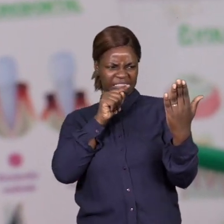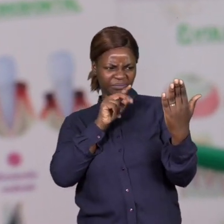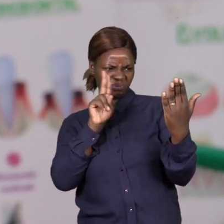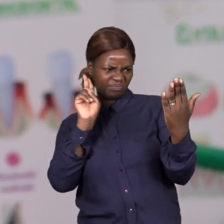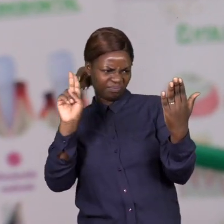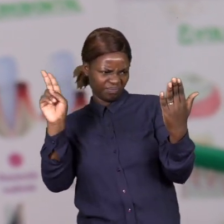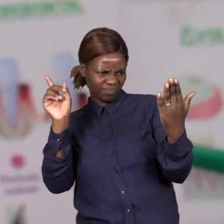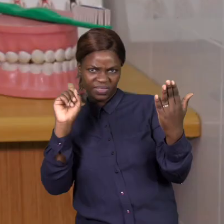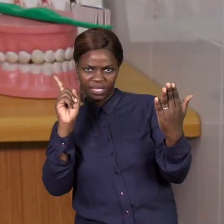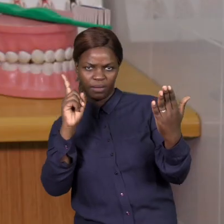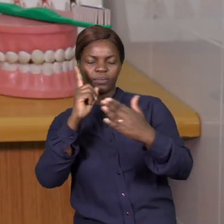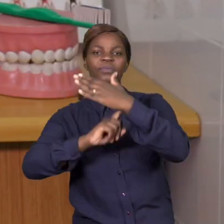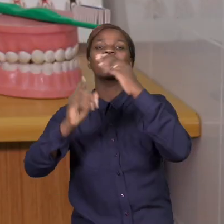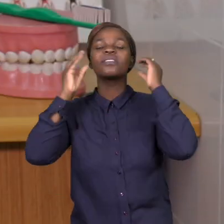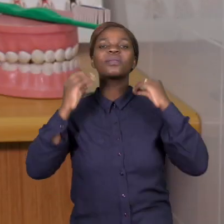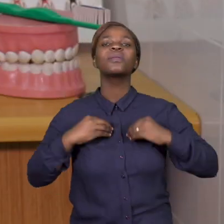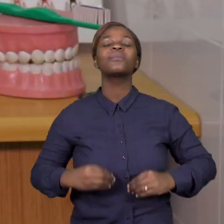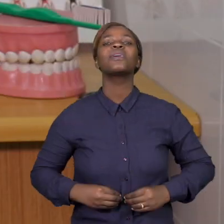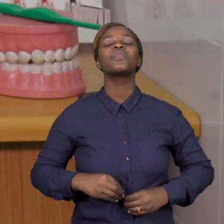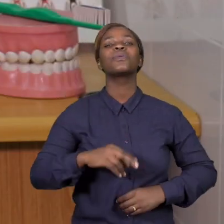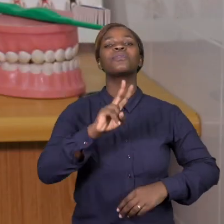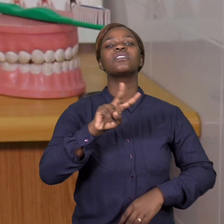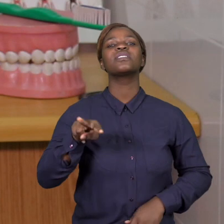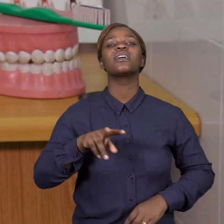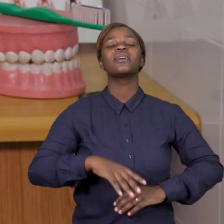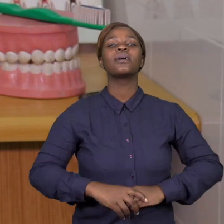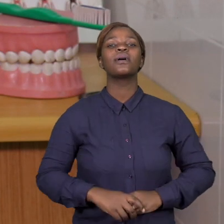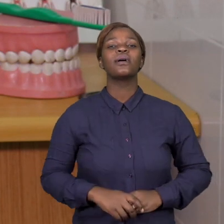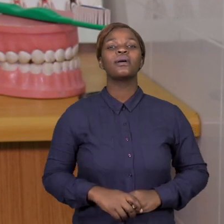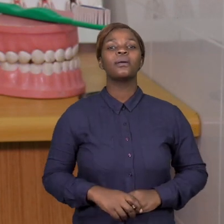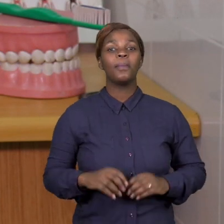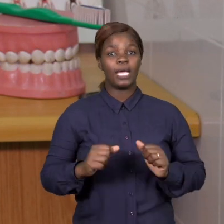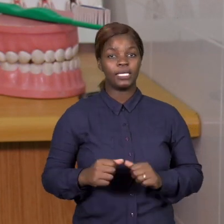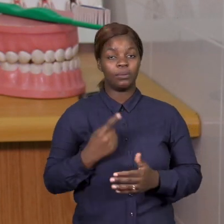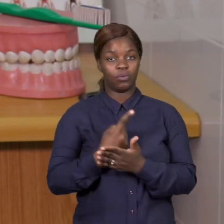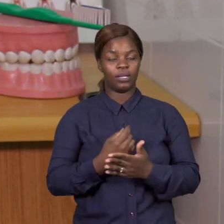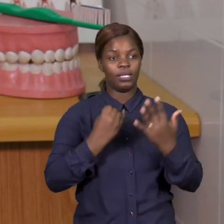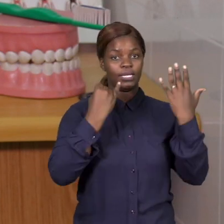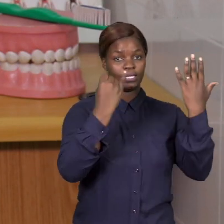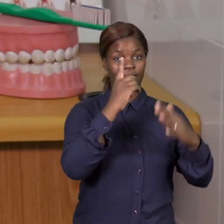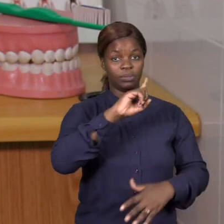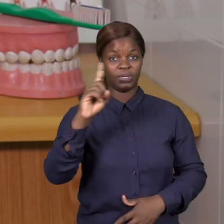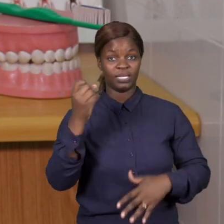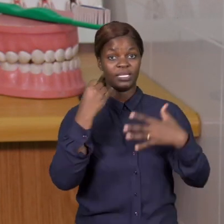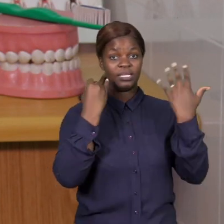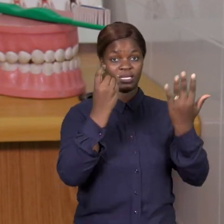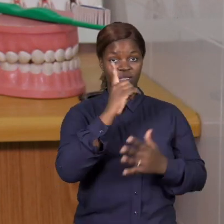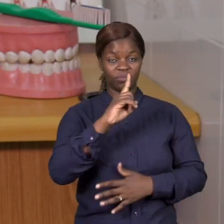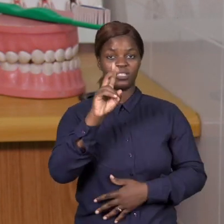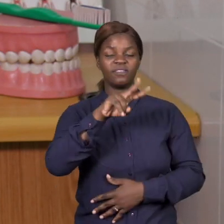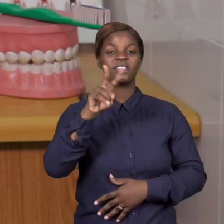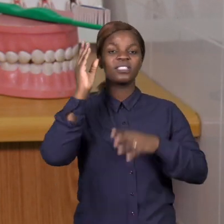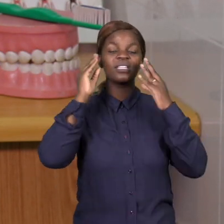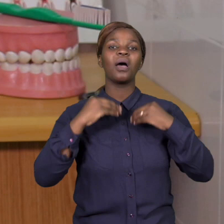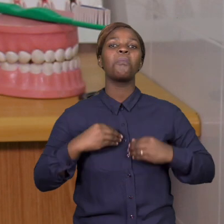que visitar o dentista. Mas a regra é sempre, em cada 6 meses tem que visitar o dentista, se não consegue, pelo menos uma